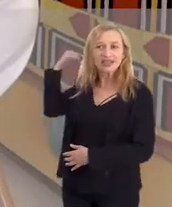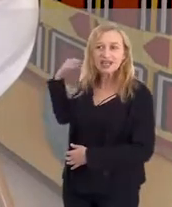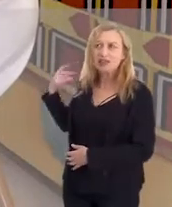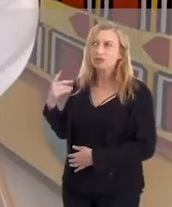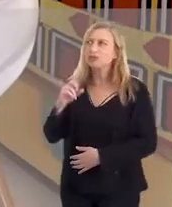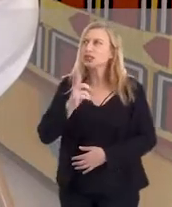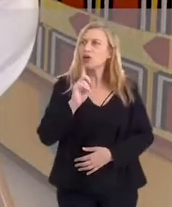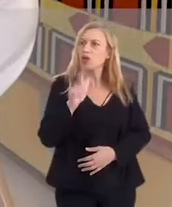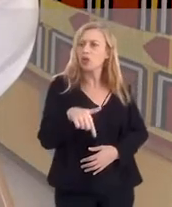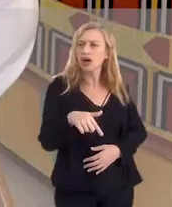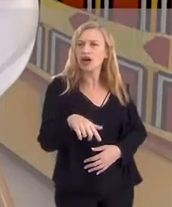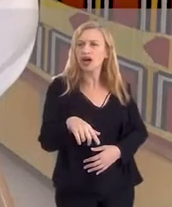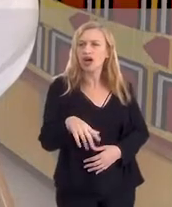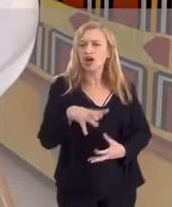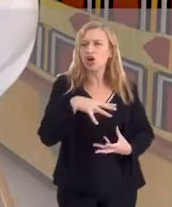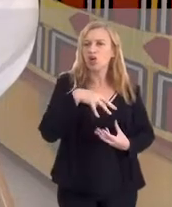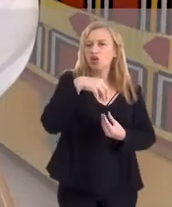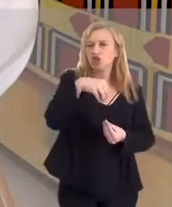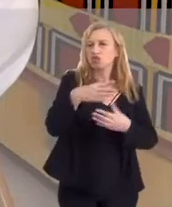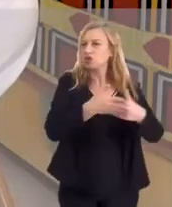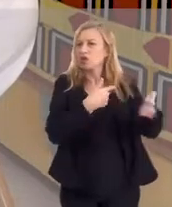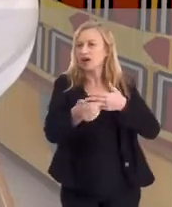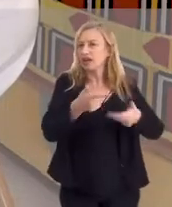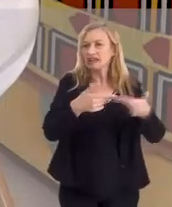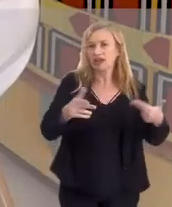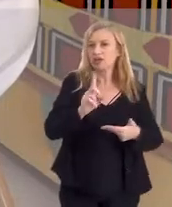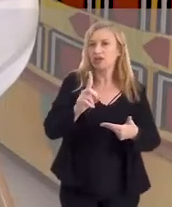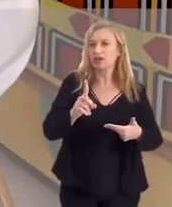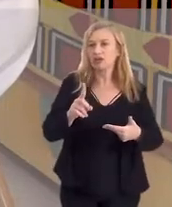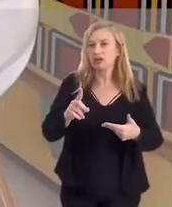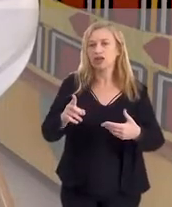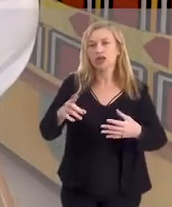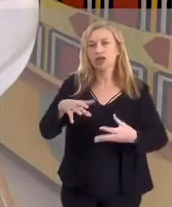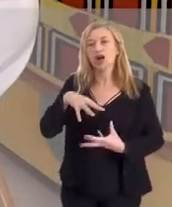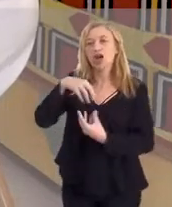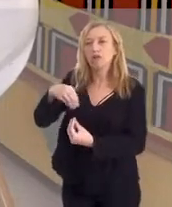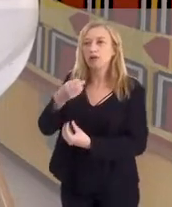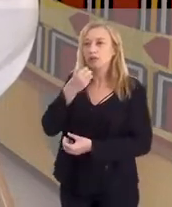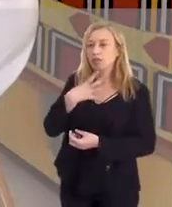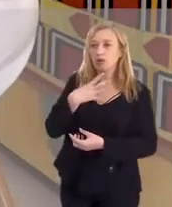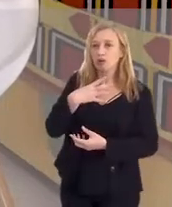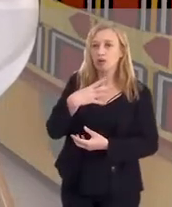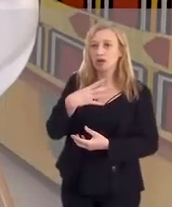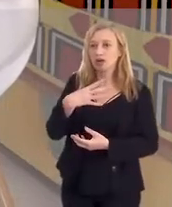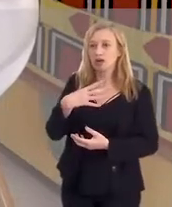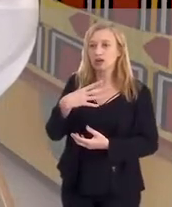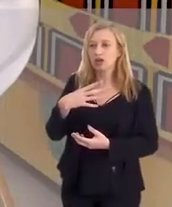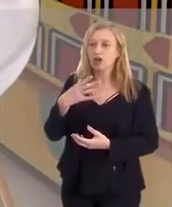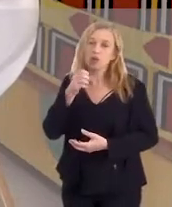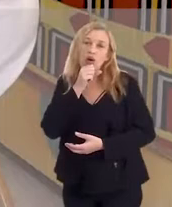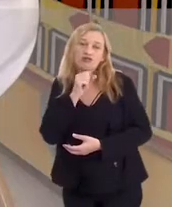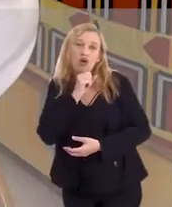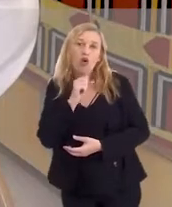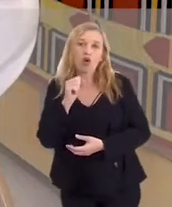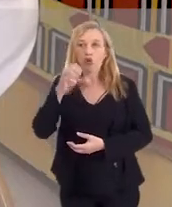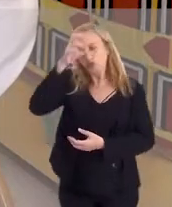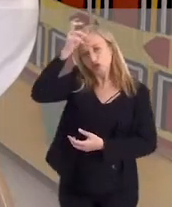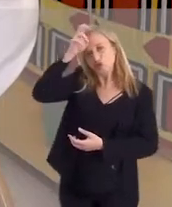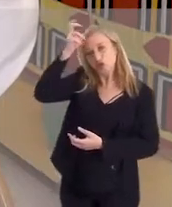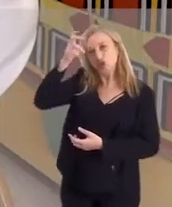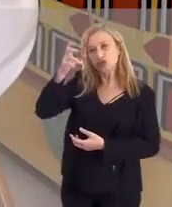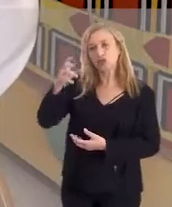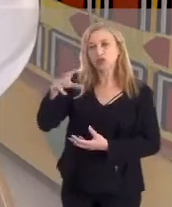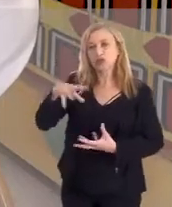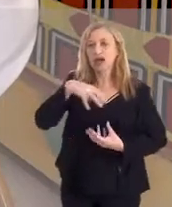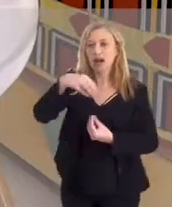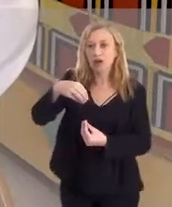é um espírito qualquer, ele é o nosso encantado. É o que traz a nossa encantaria, um avô, é um tio que